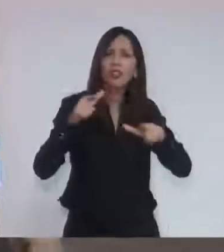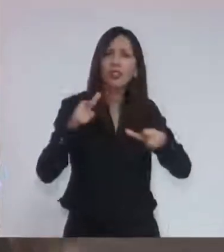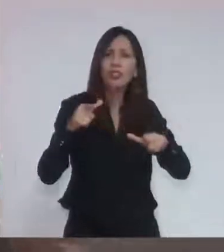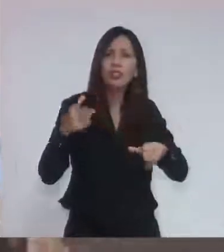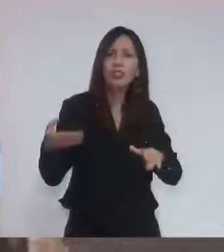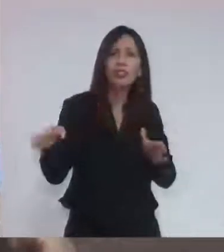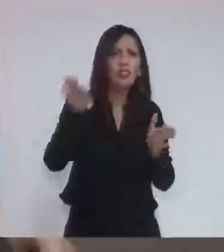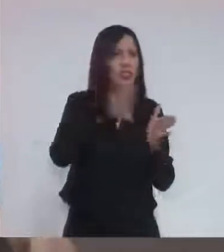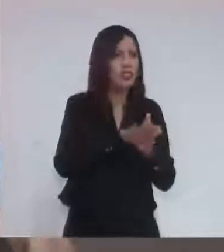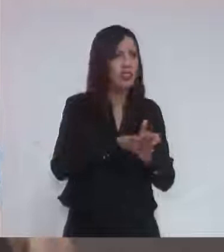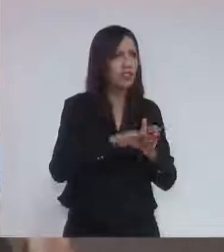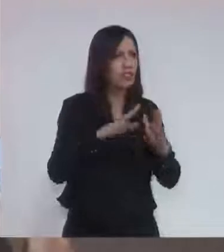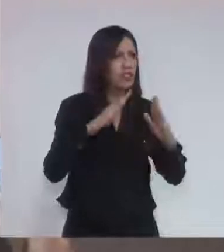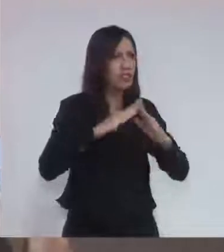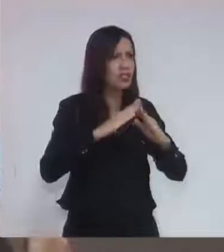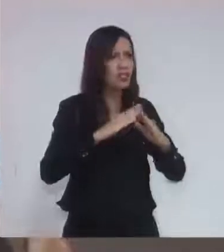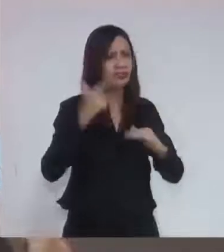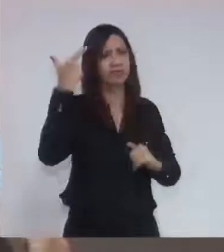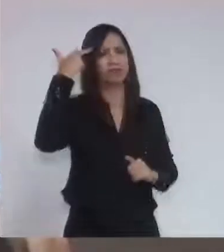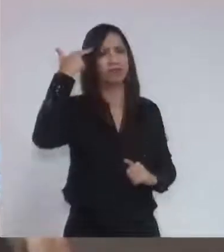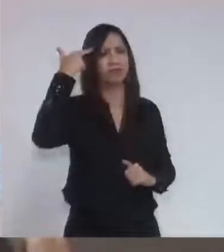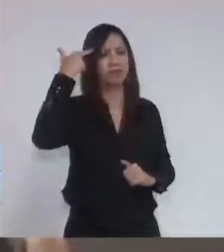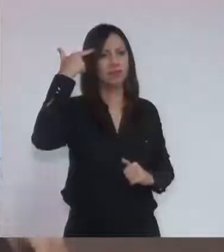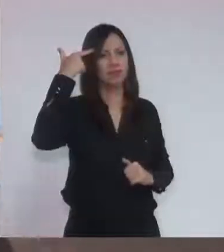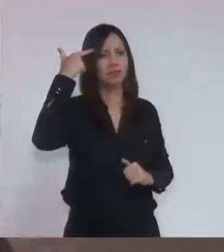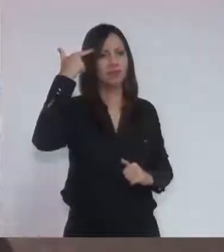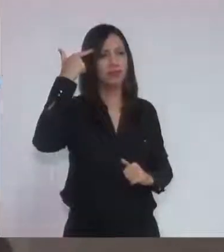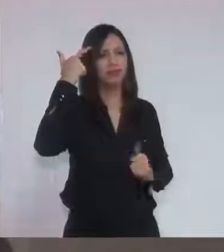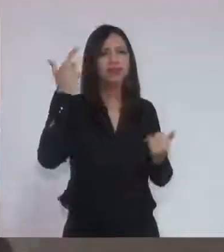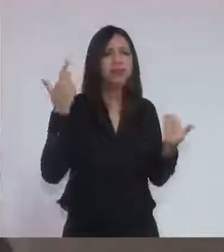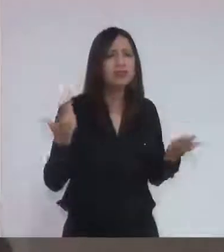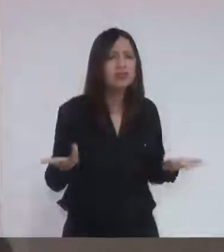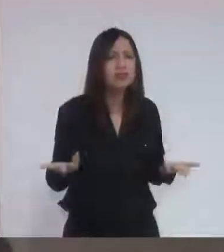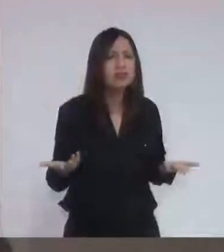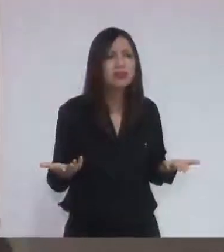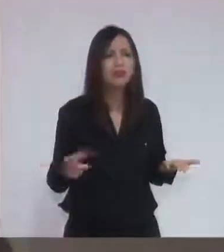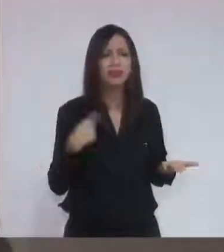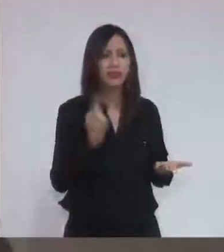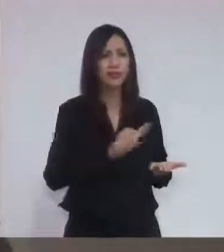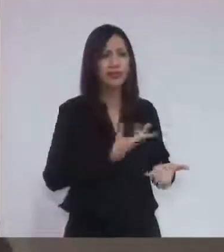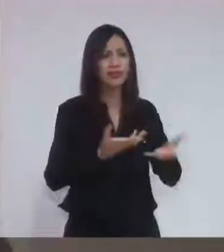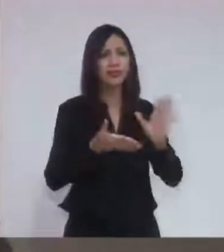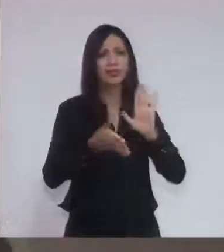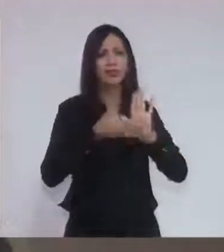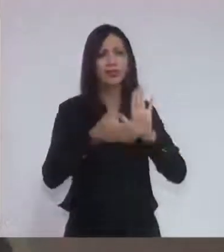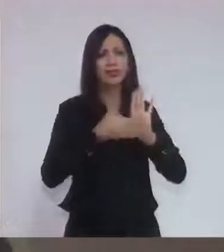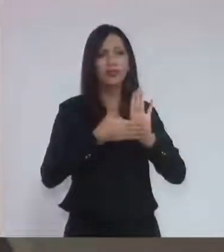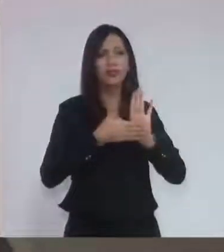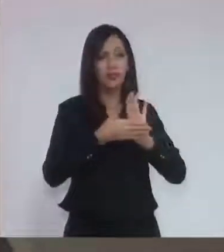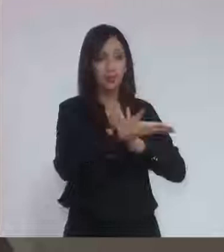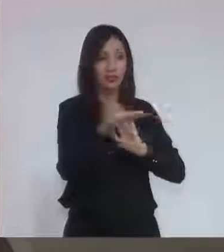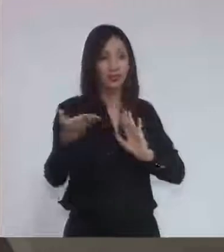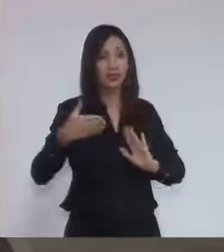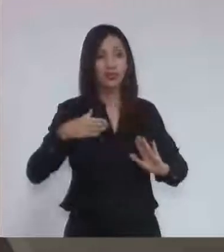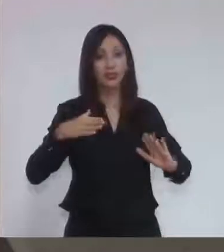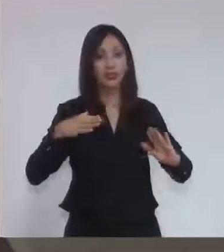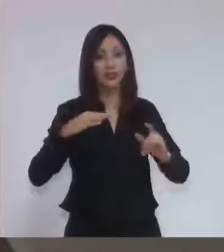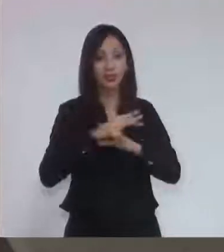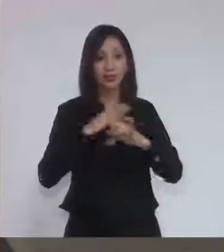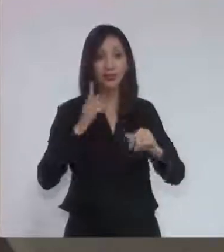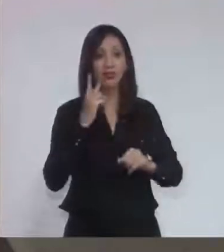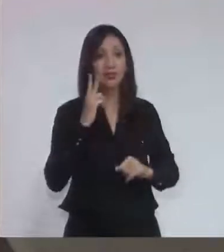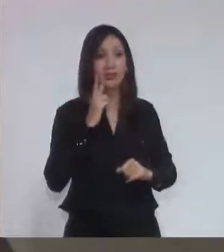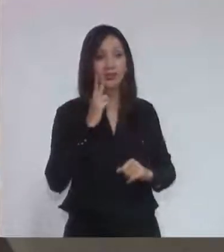retornou, infelizmente a casa tinha sido assaltada, não é? E aí o que eu quero trazer de proposta para a cidade? Não é? Escapar um